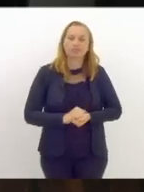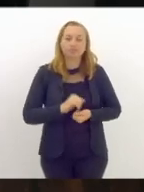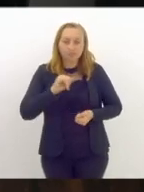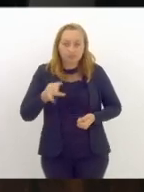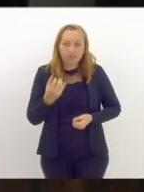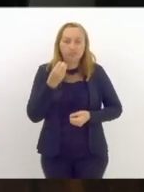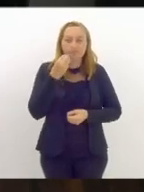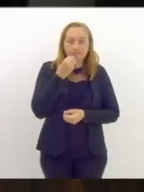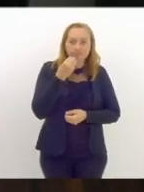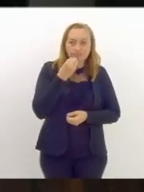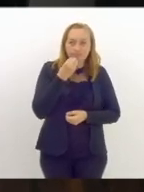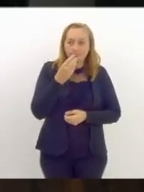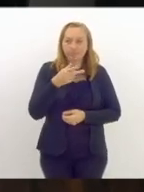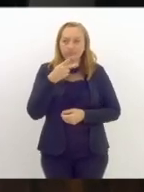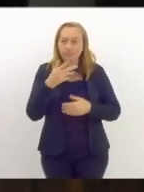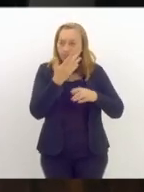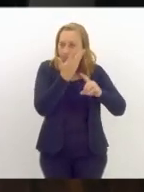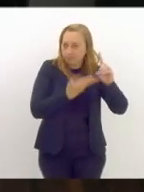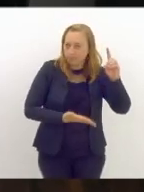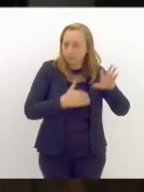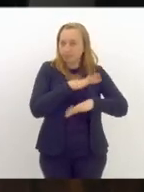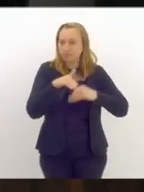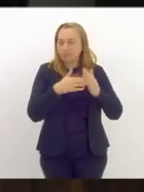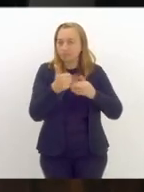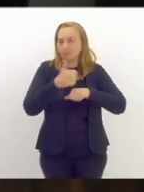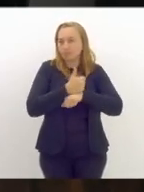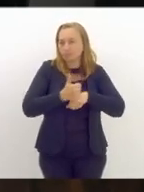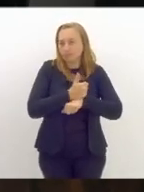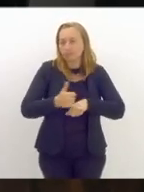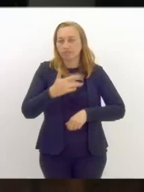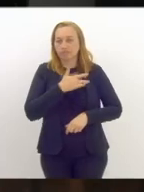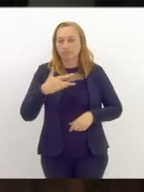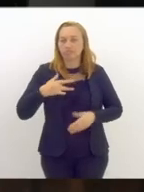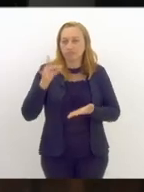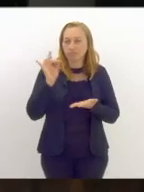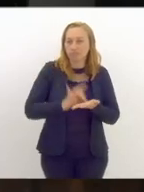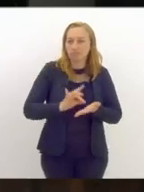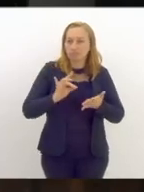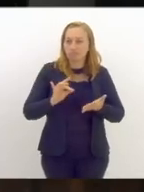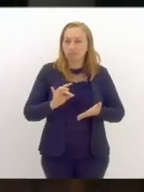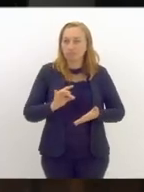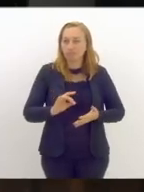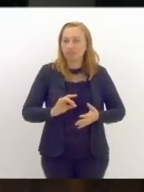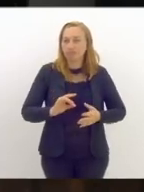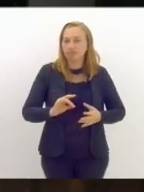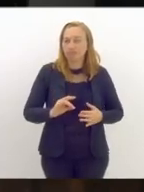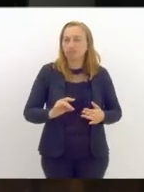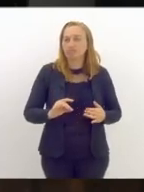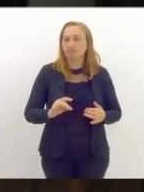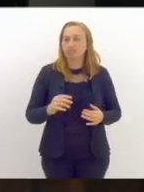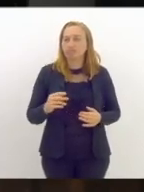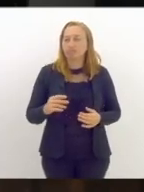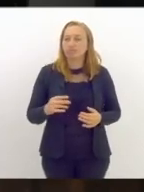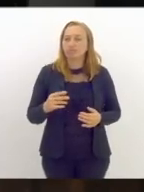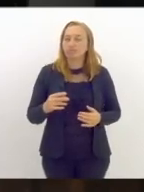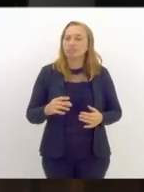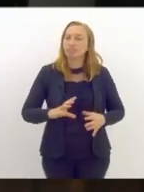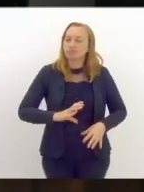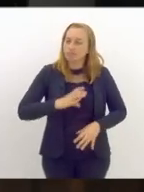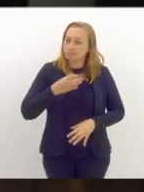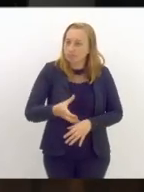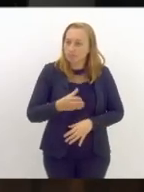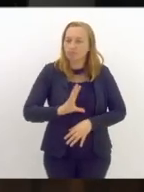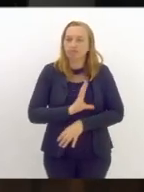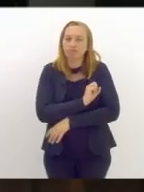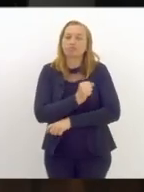a oportunidade para estender a nossa homenagem a todos os profissionais da saúde que foram verdadeiros heróis durante a pandemia, com coragem e amor